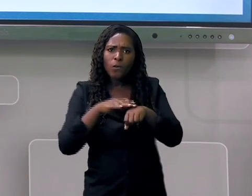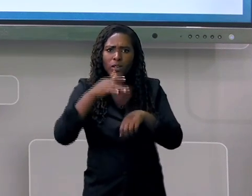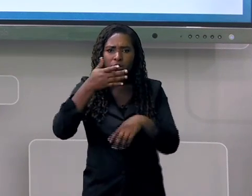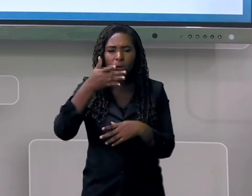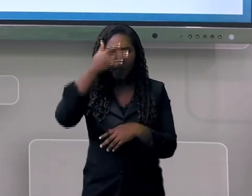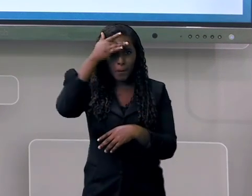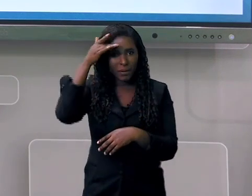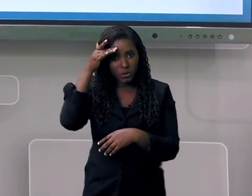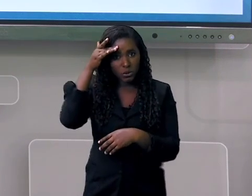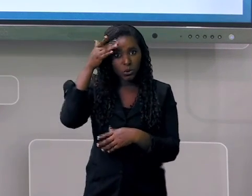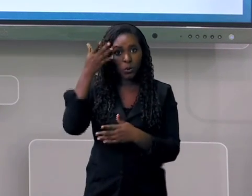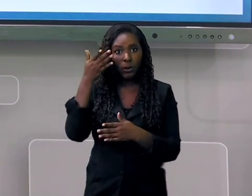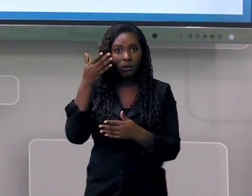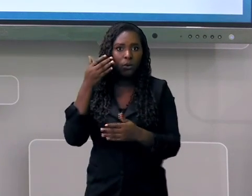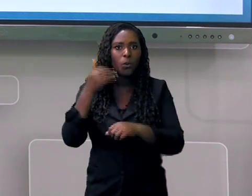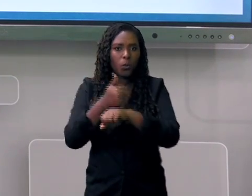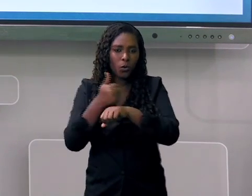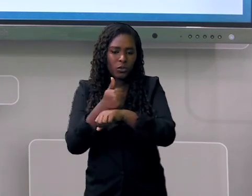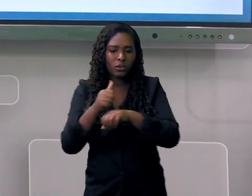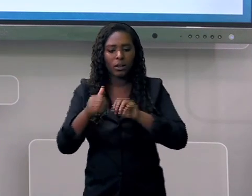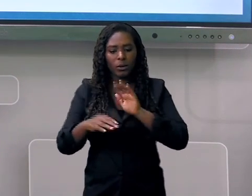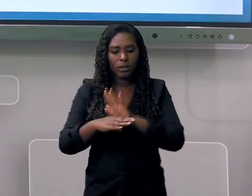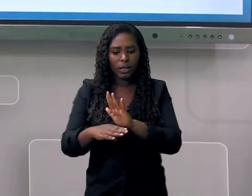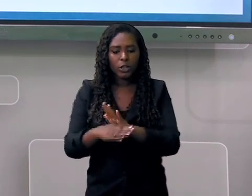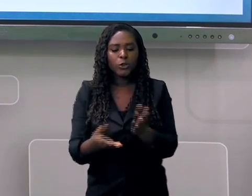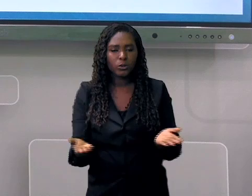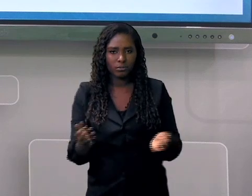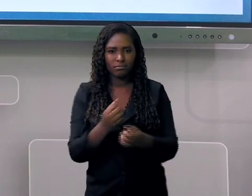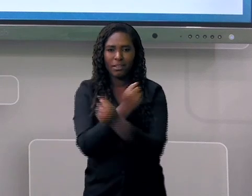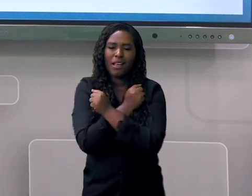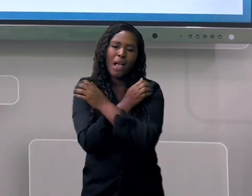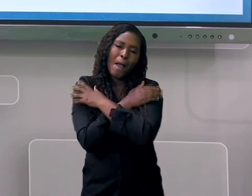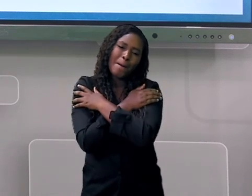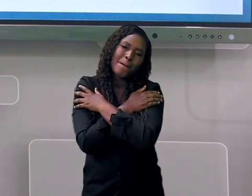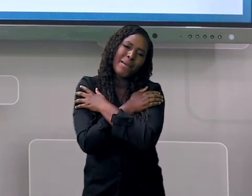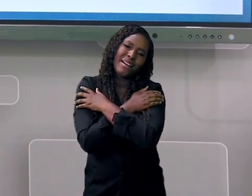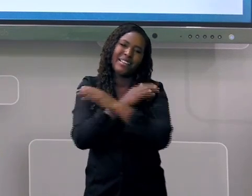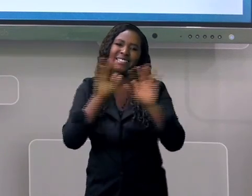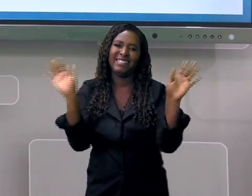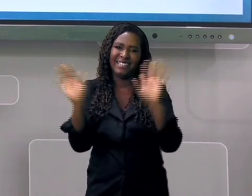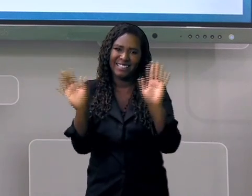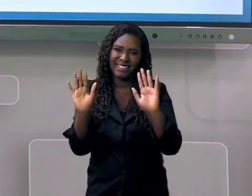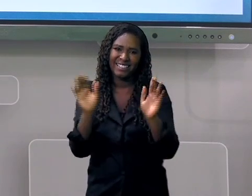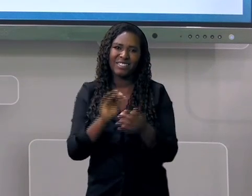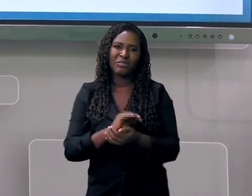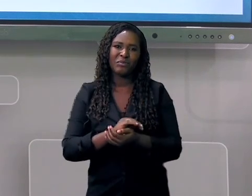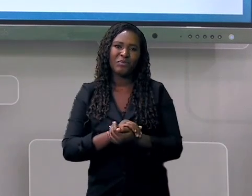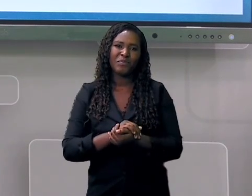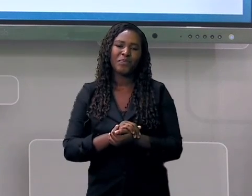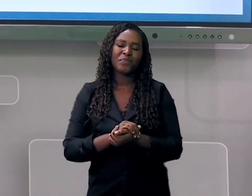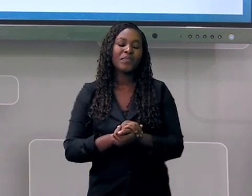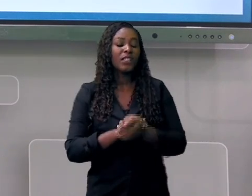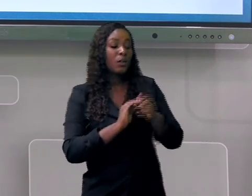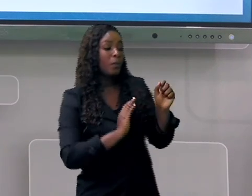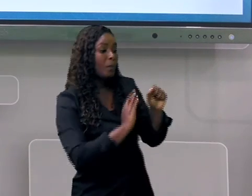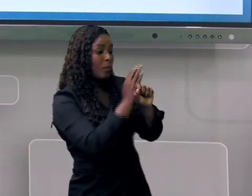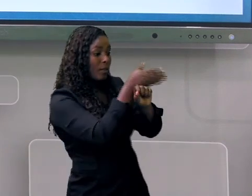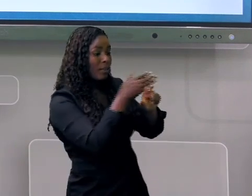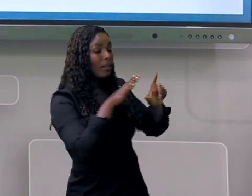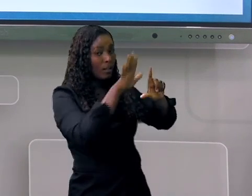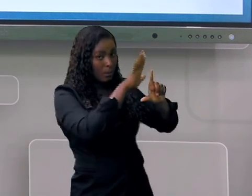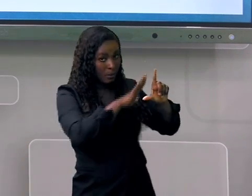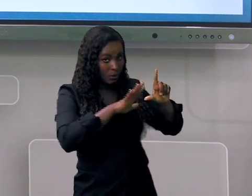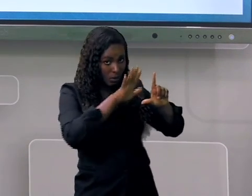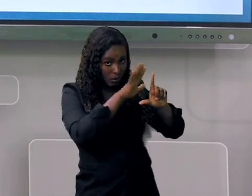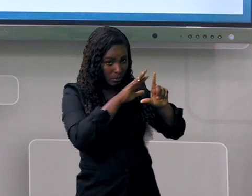a sua criança. Um grande abraço a todos vocês, fiquem com Deus e até mais. E para acessar as nossas